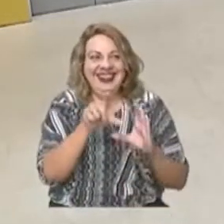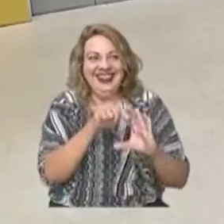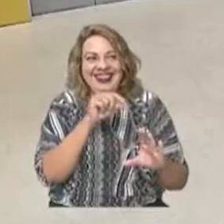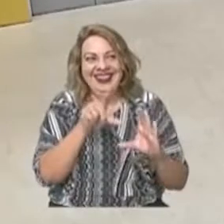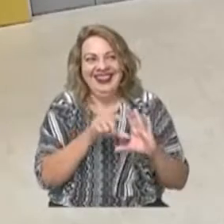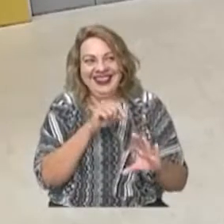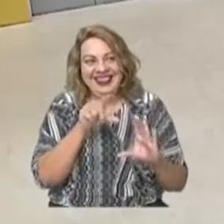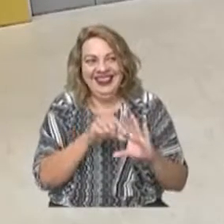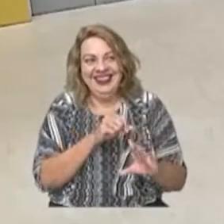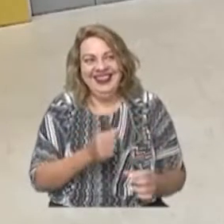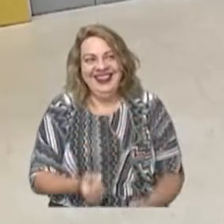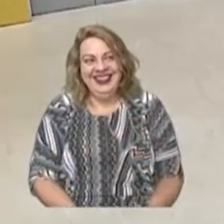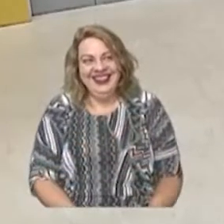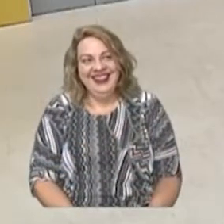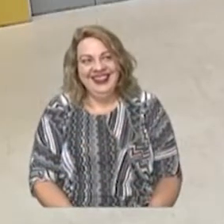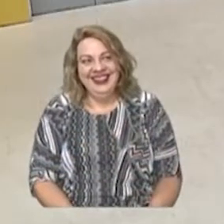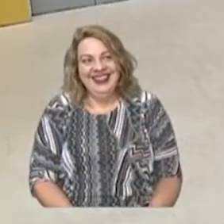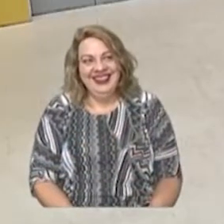chamadas. Número